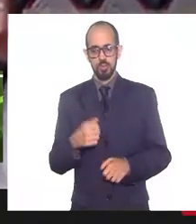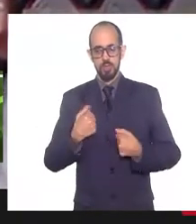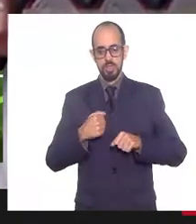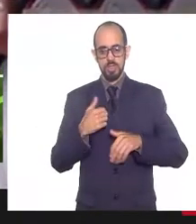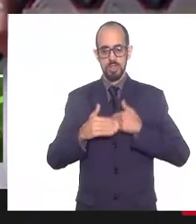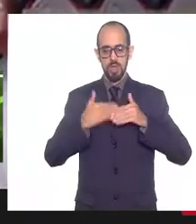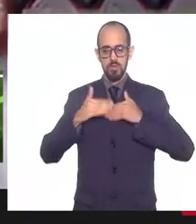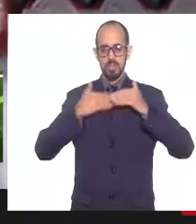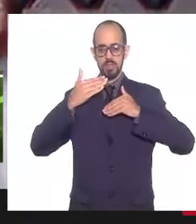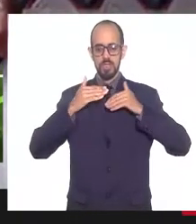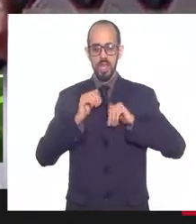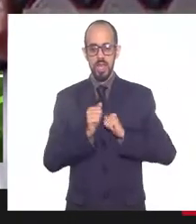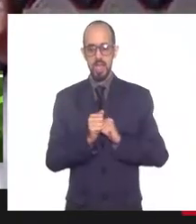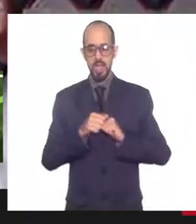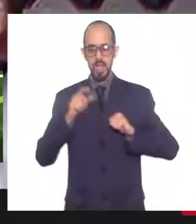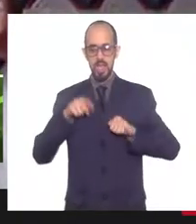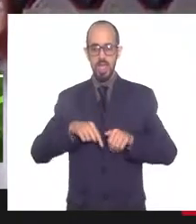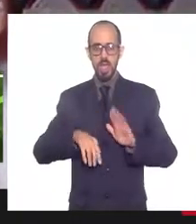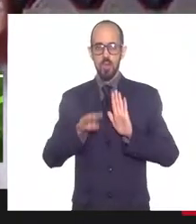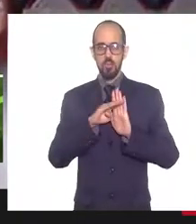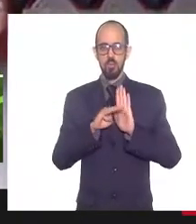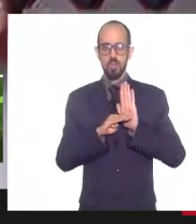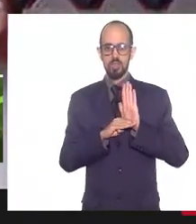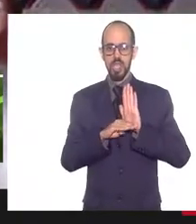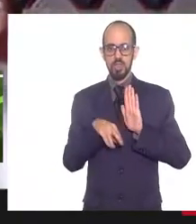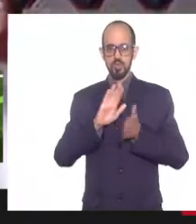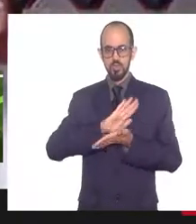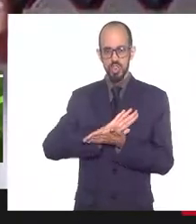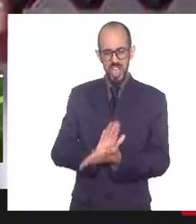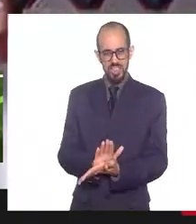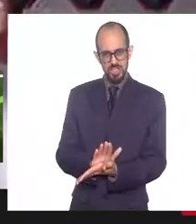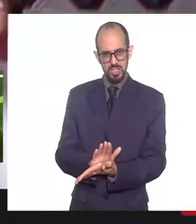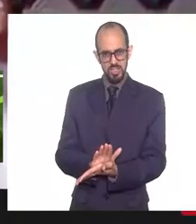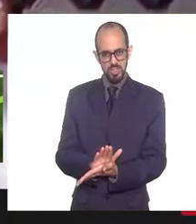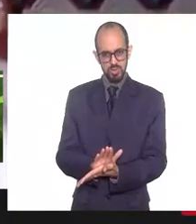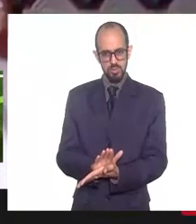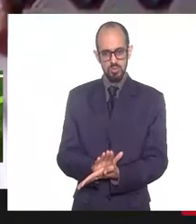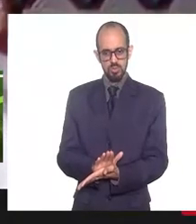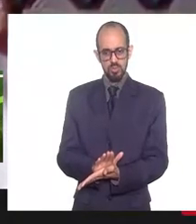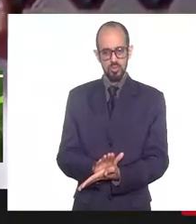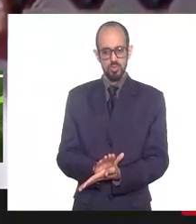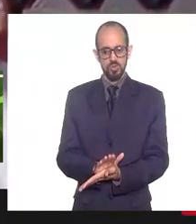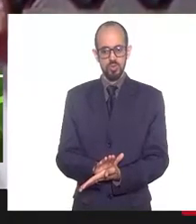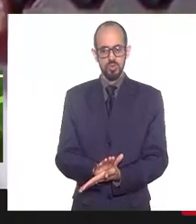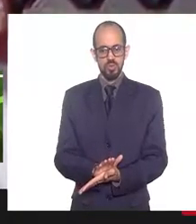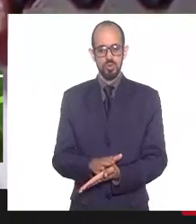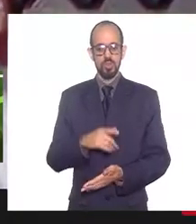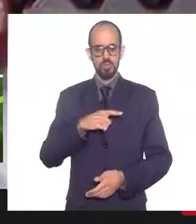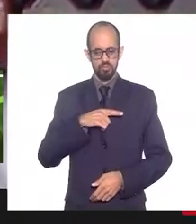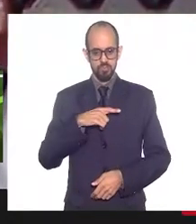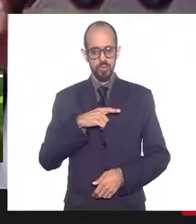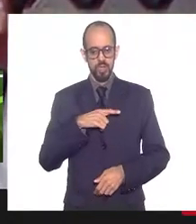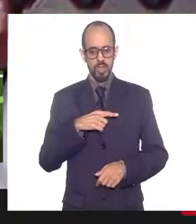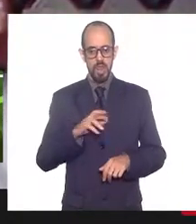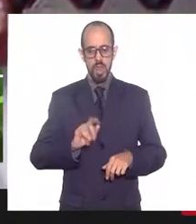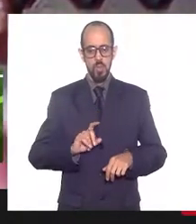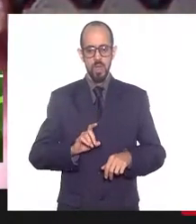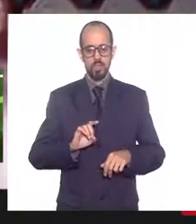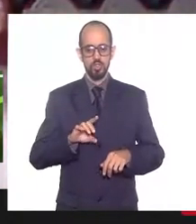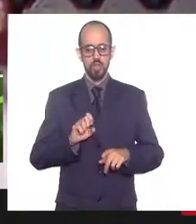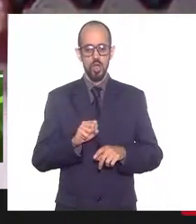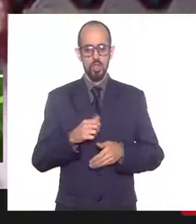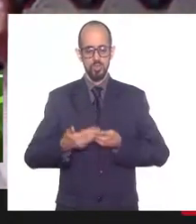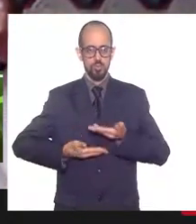avançar no processo de racismo, que é estrutural e estruturante das relações, não só de sociabilidade cotidiana,